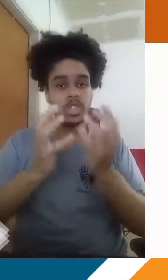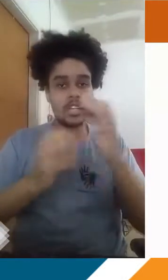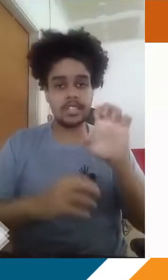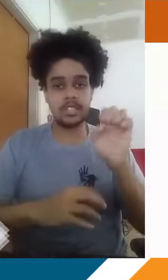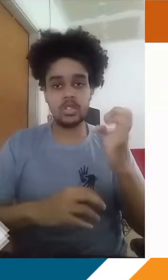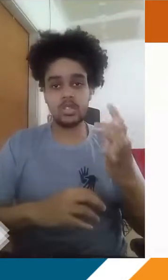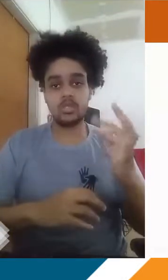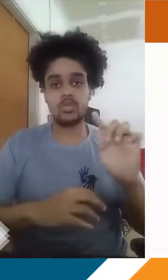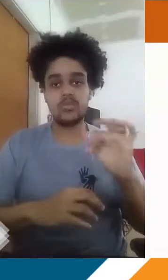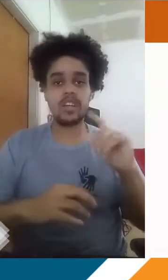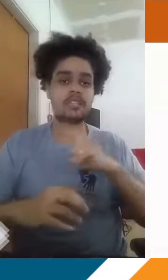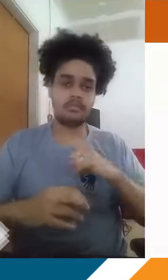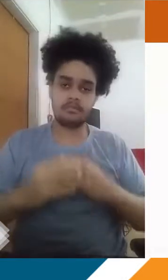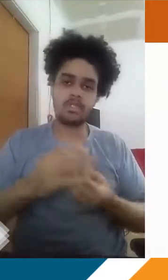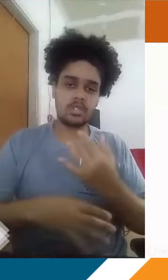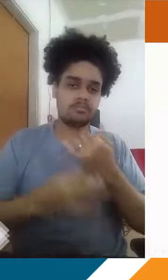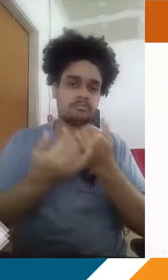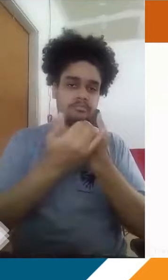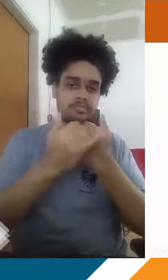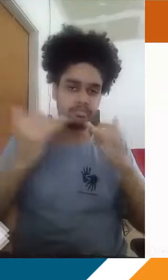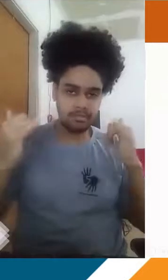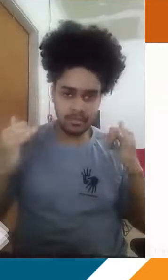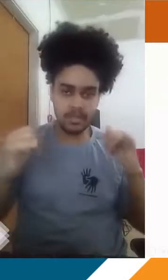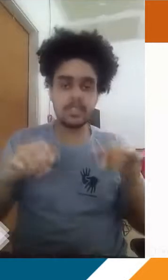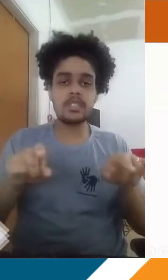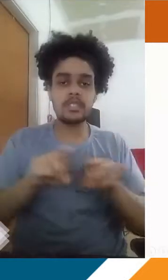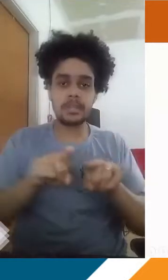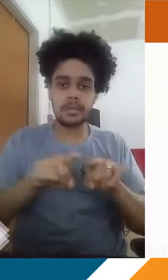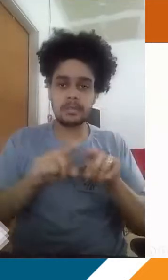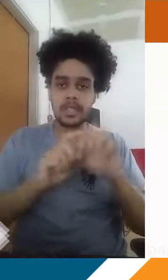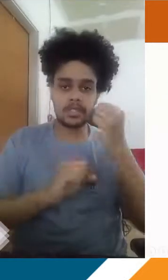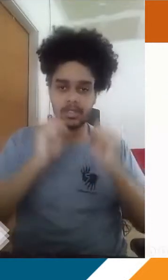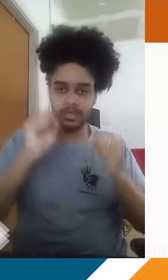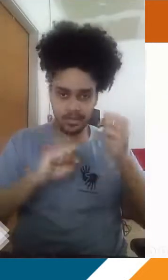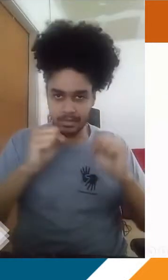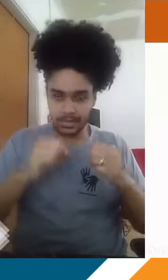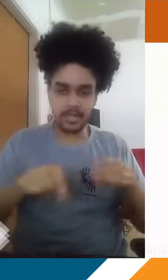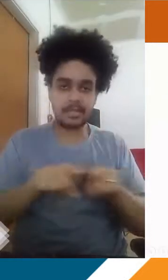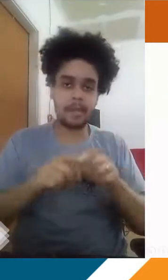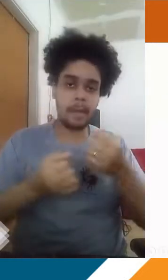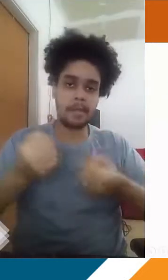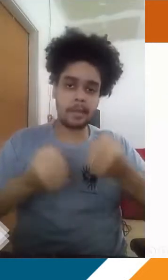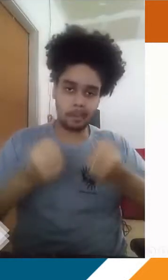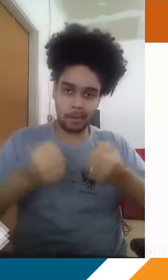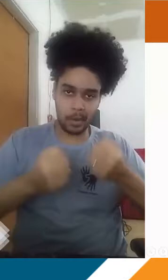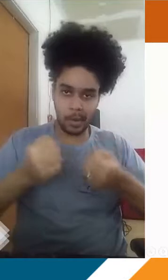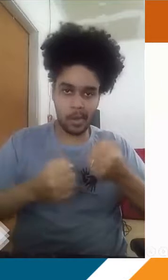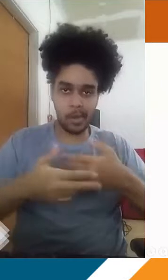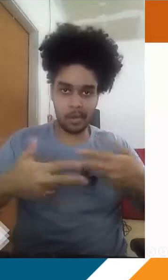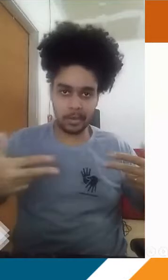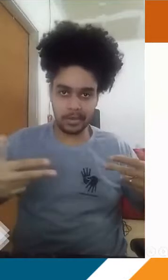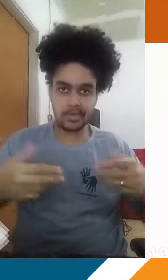gases estufa, né? A gente tem a produção de eletricidade, a indústria também, o setor de transportes. Boa parte